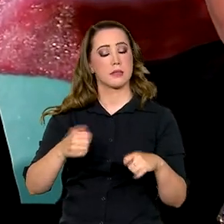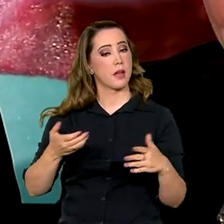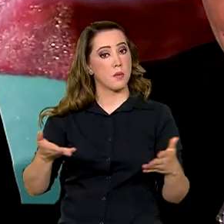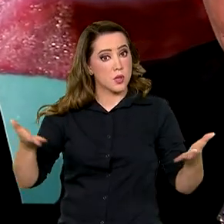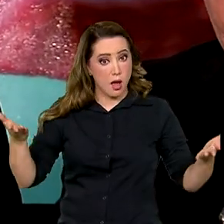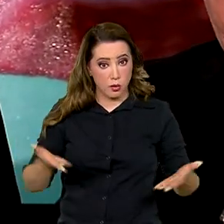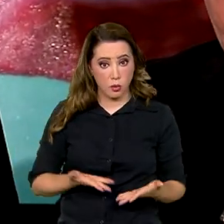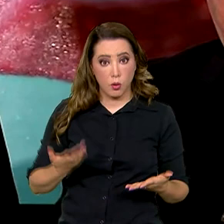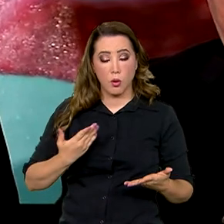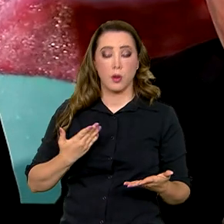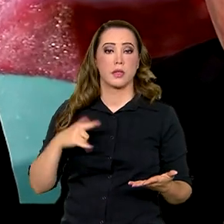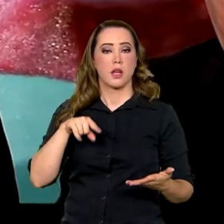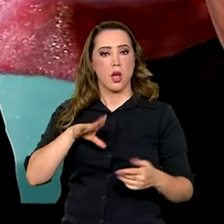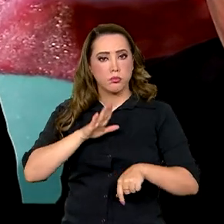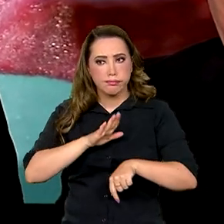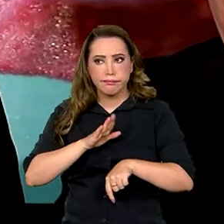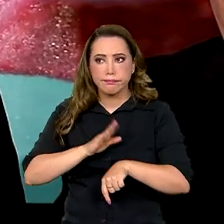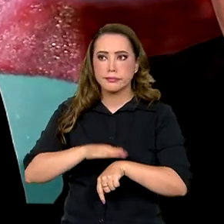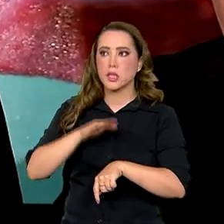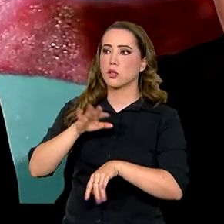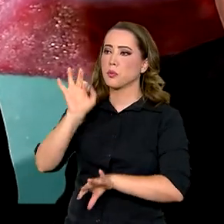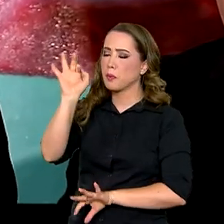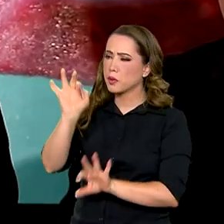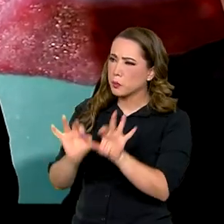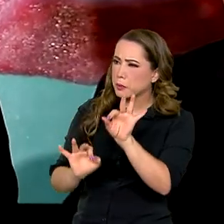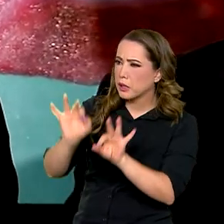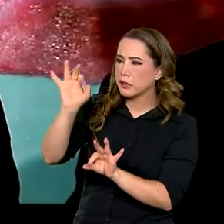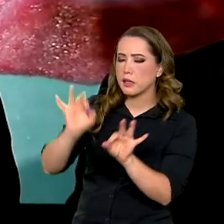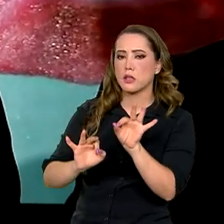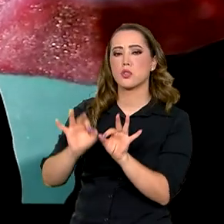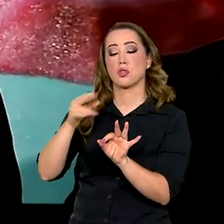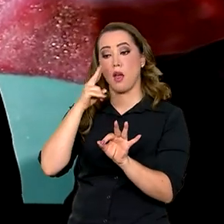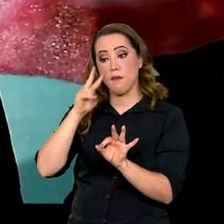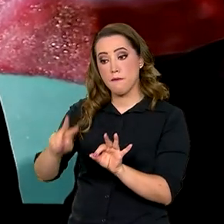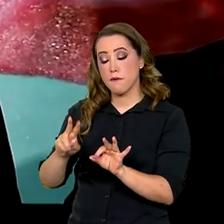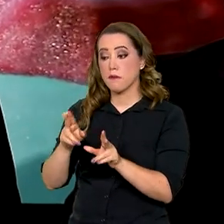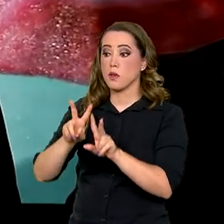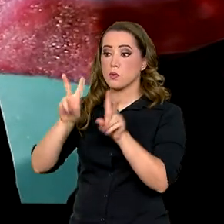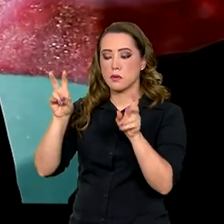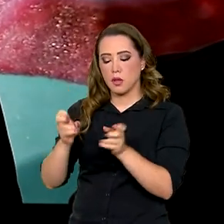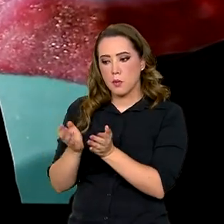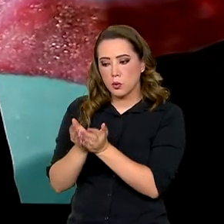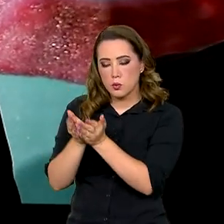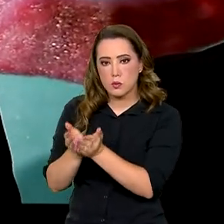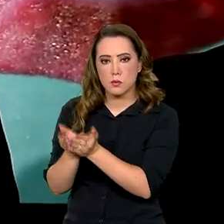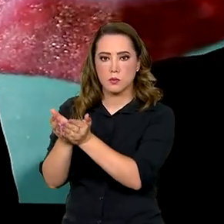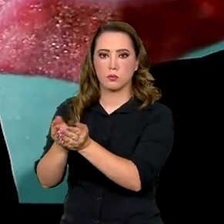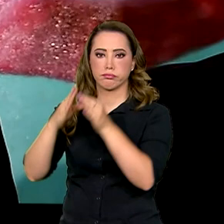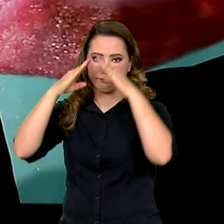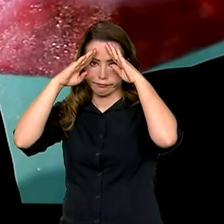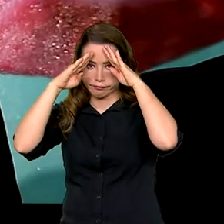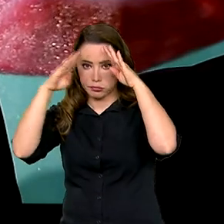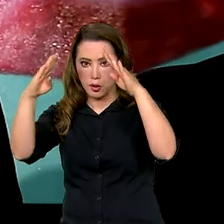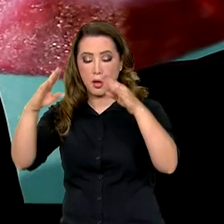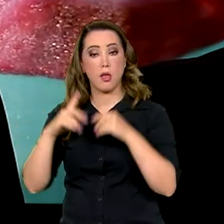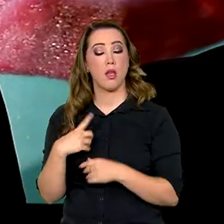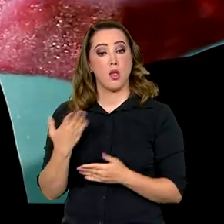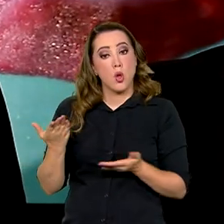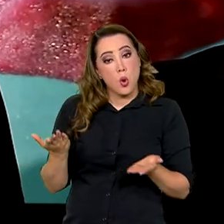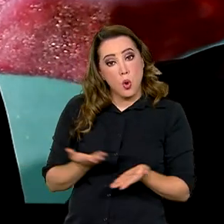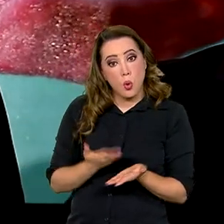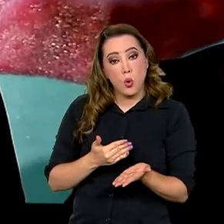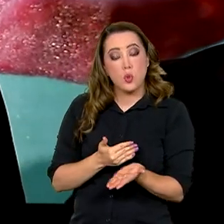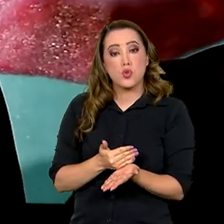colocar na ordem do dia a agenda portuária e aeroportuária a partir de hoje nós vamos ligar